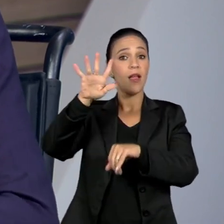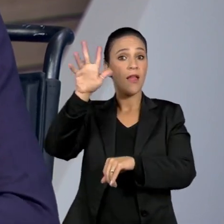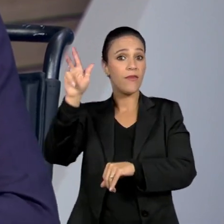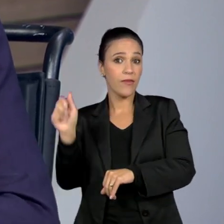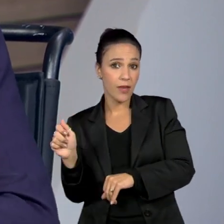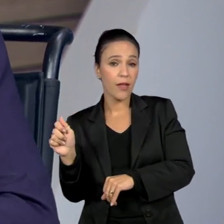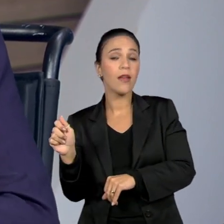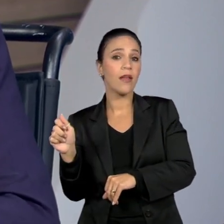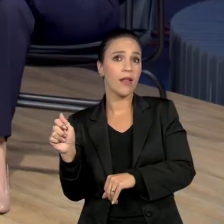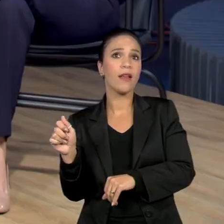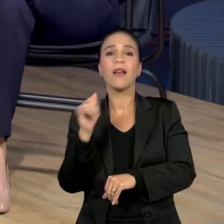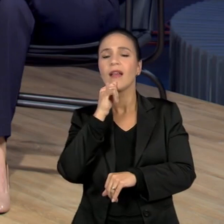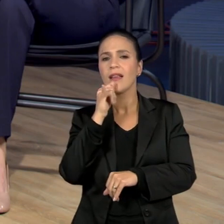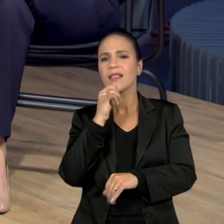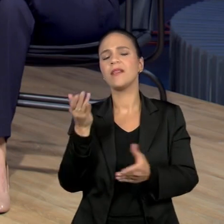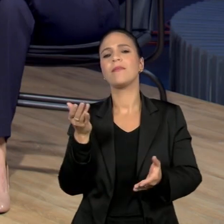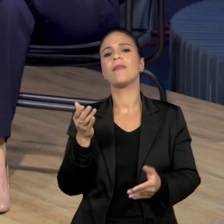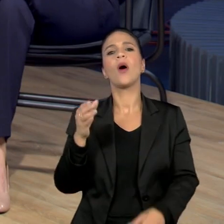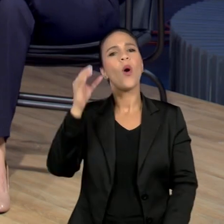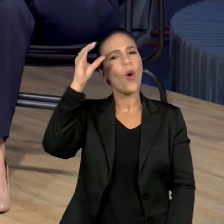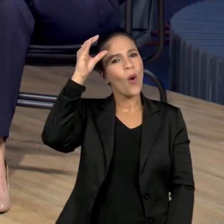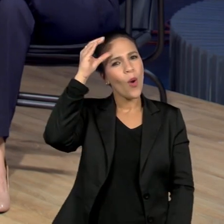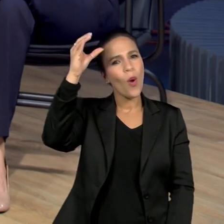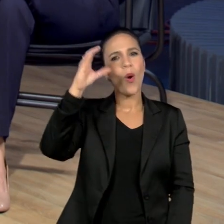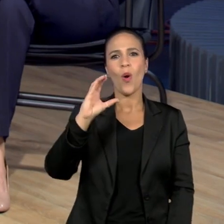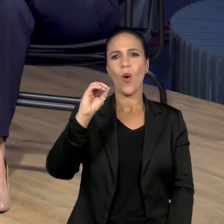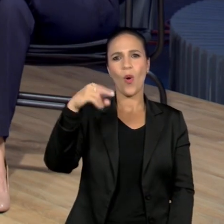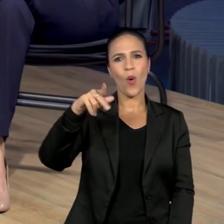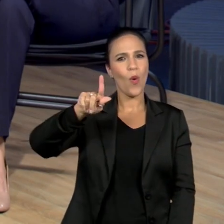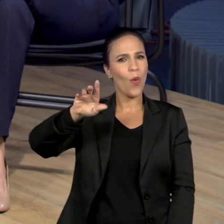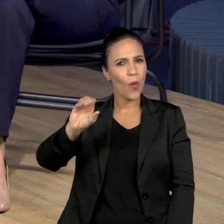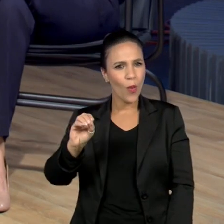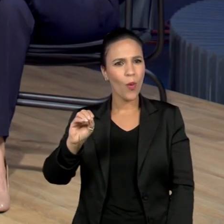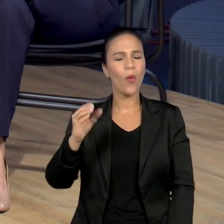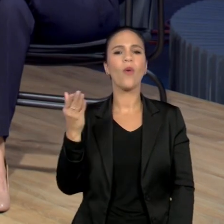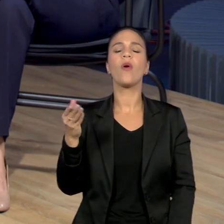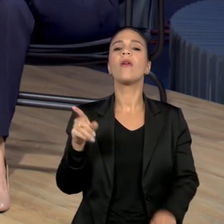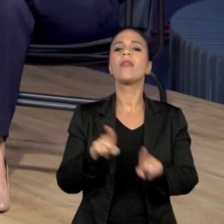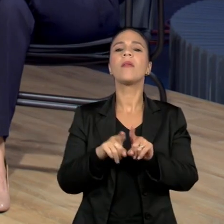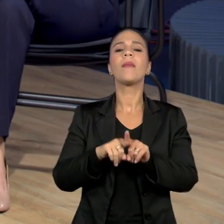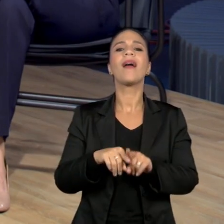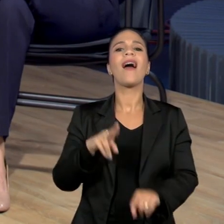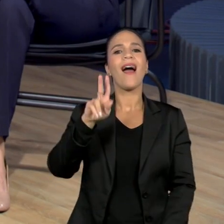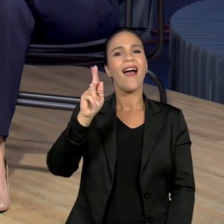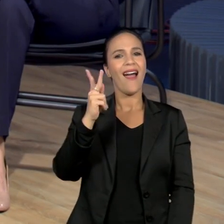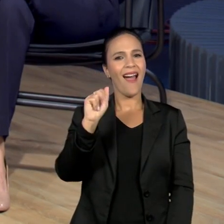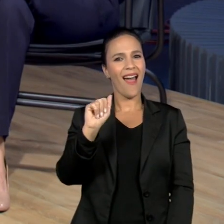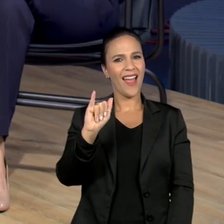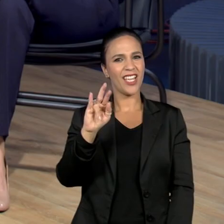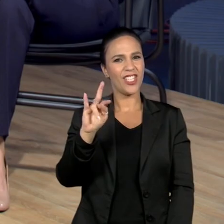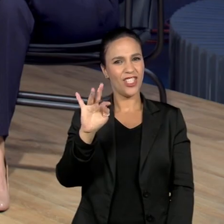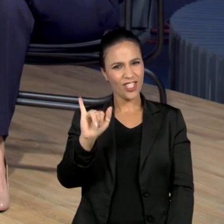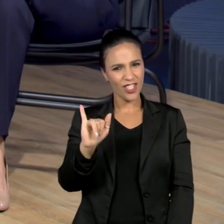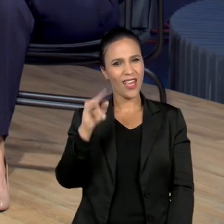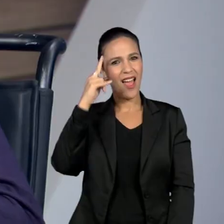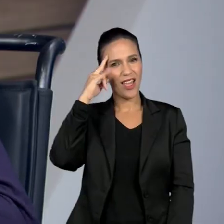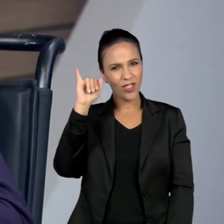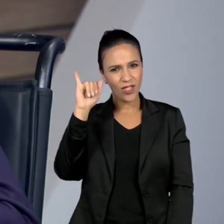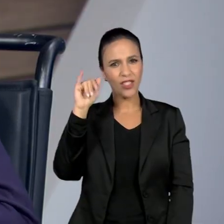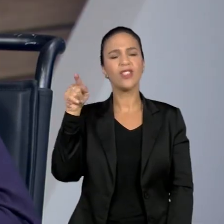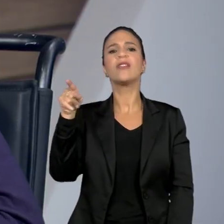xenofobia, mas eu diria que a principal questão são, às vezes, preconceitos que já estão aqui na nossa sociedade,